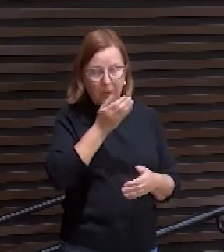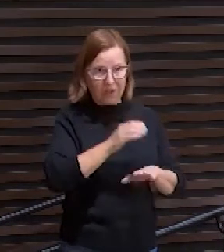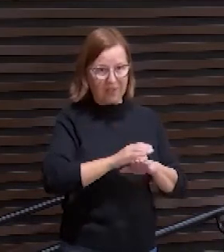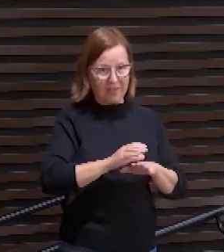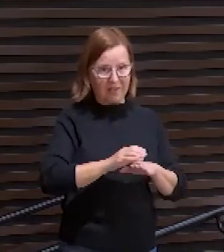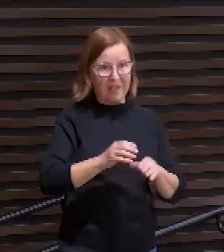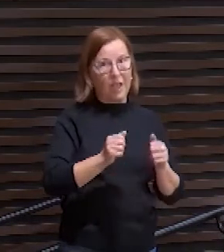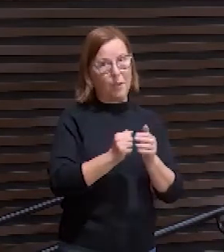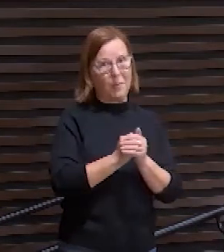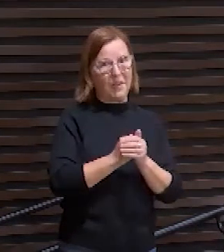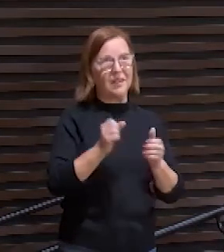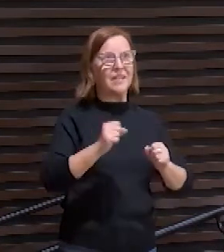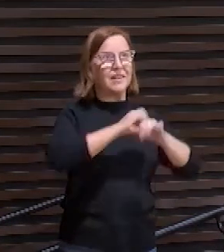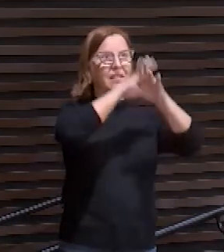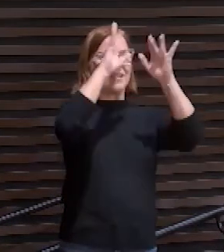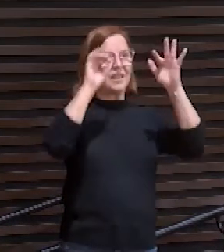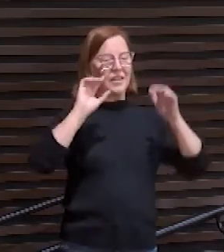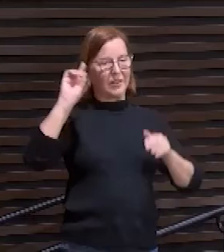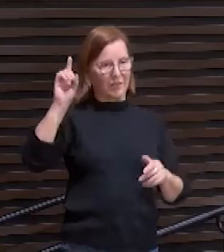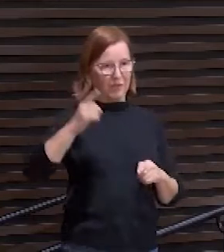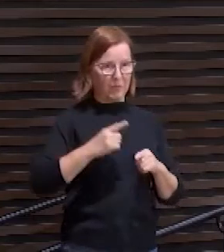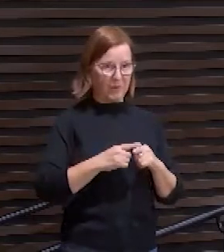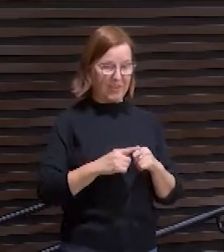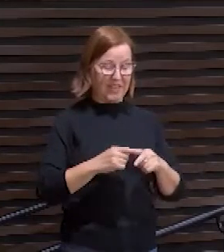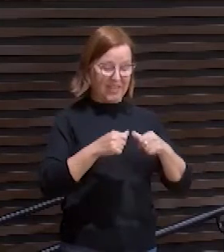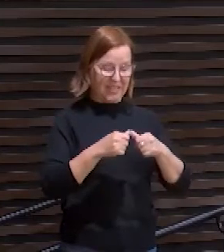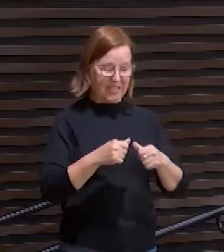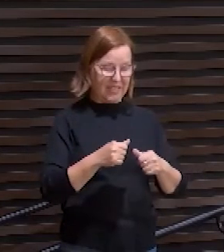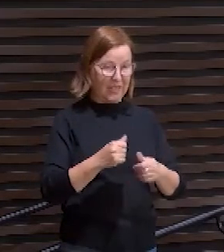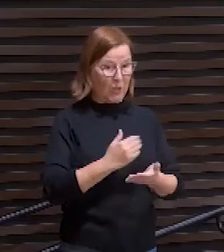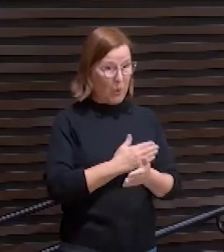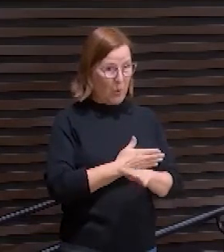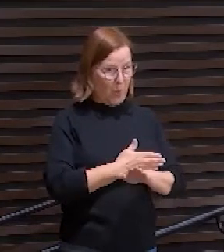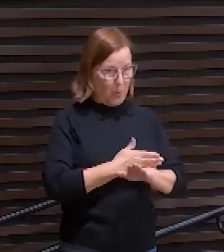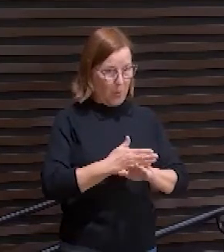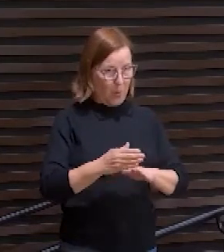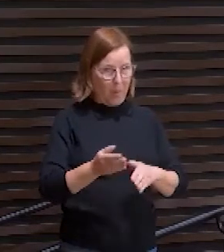Deus. Porque esse é o início do tratamento.